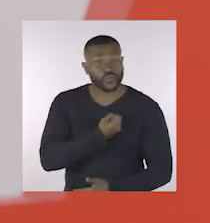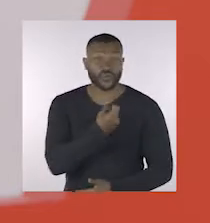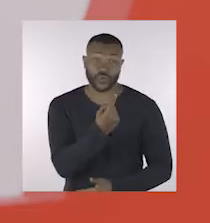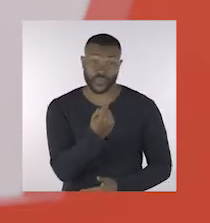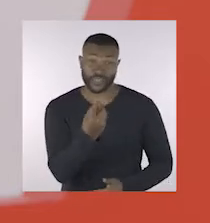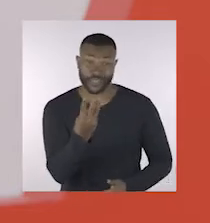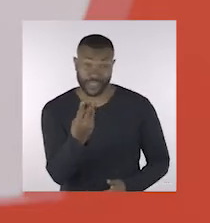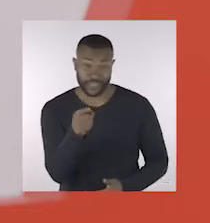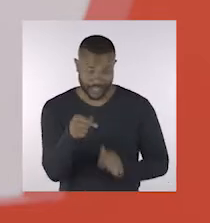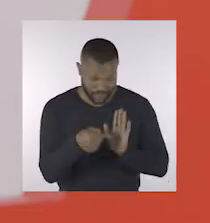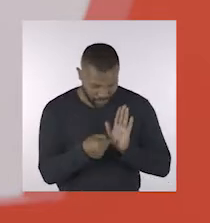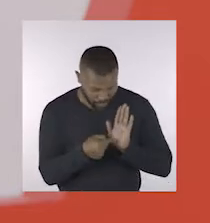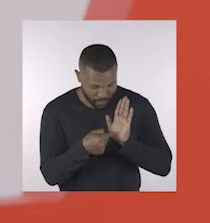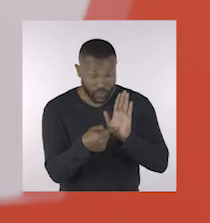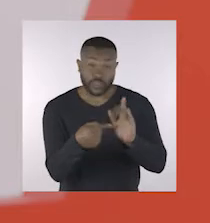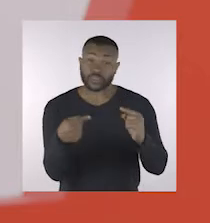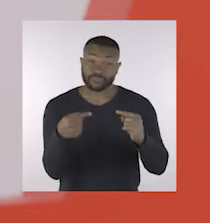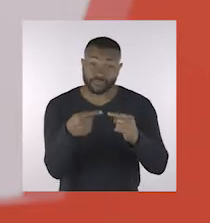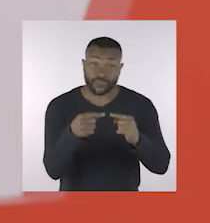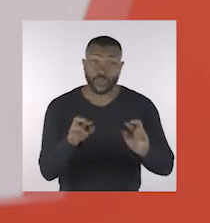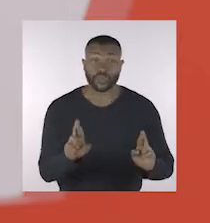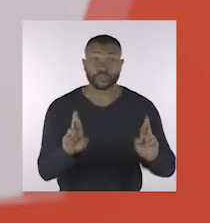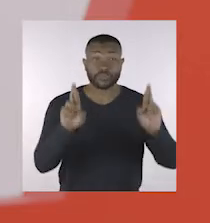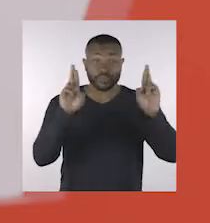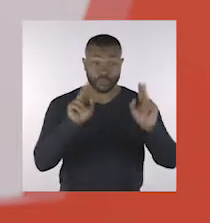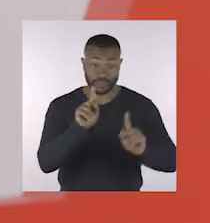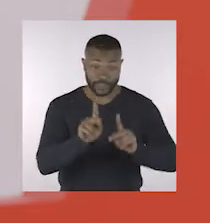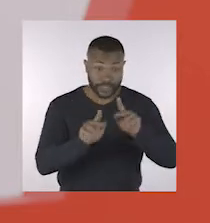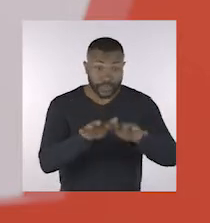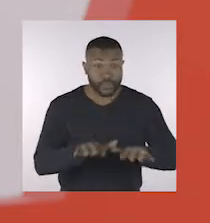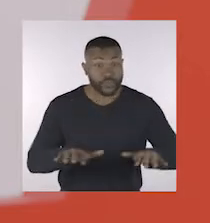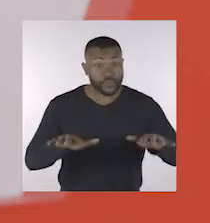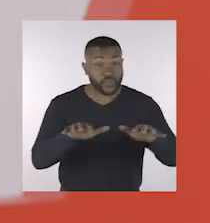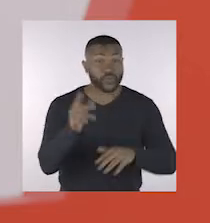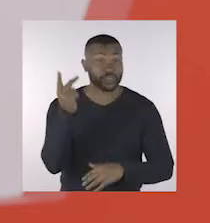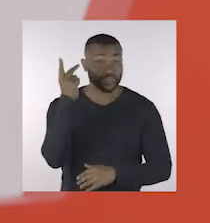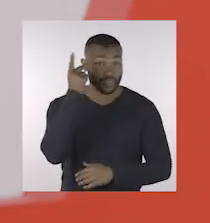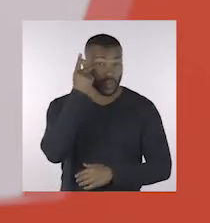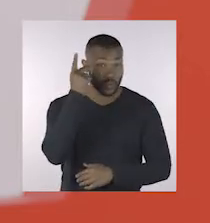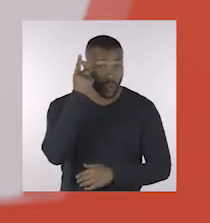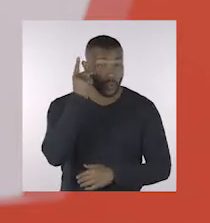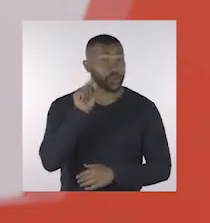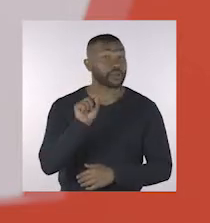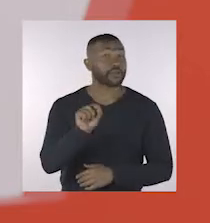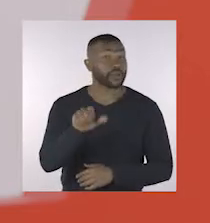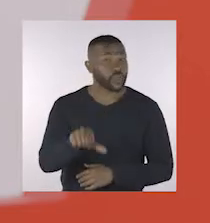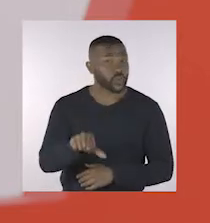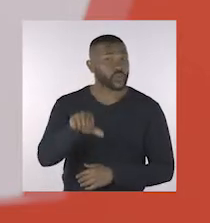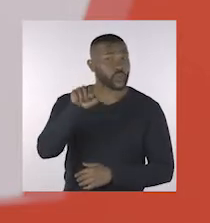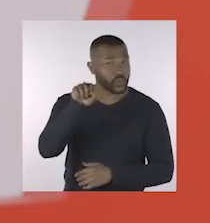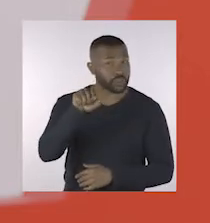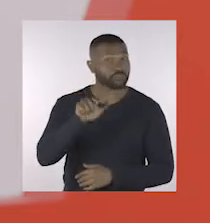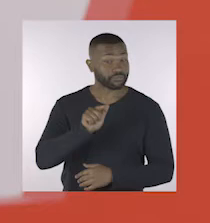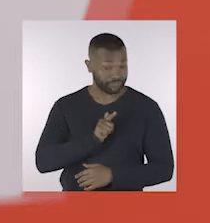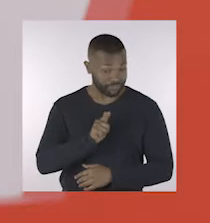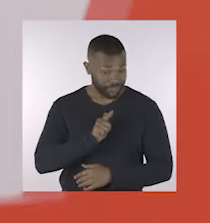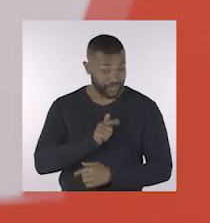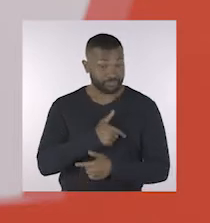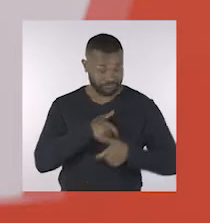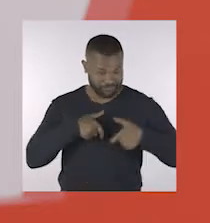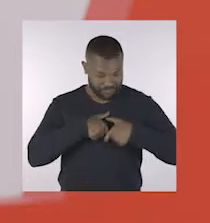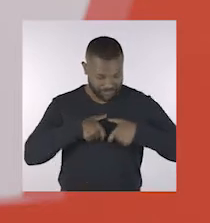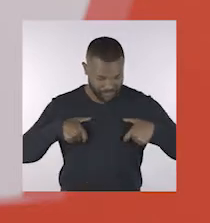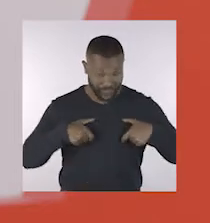13 tem se transformado em sinônimo de esperança para a população de São Paulo e os escolhidos para carregar o no